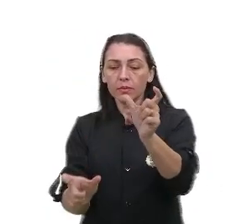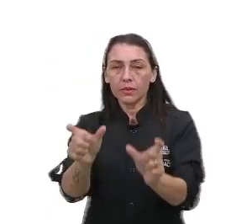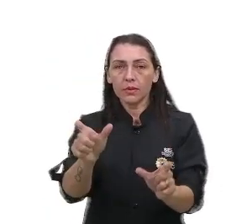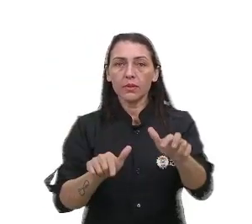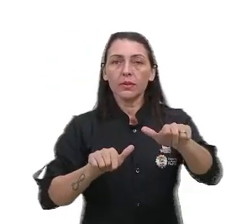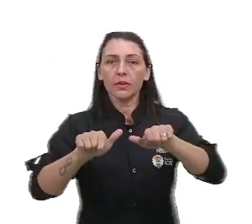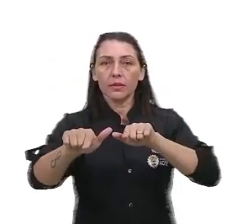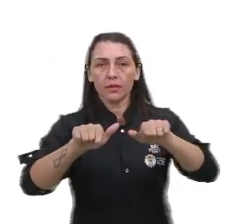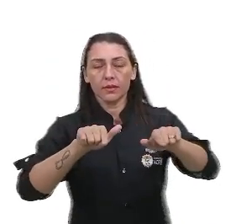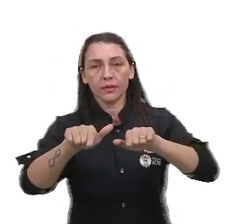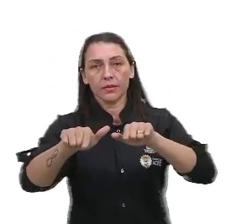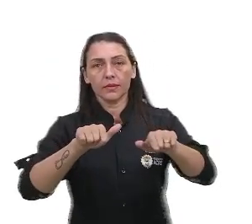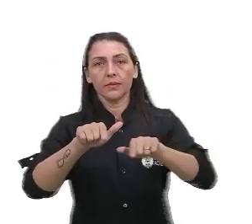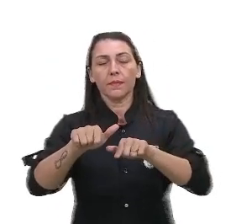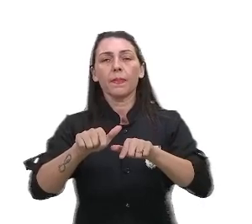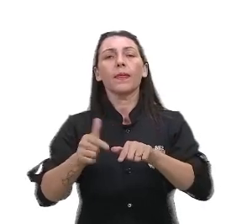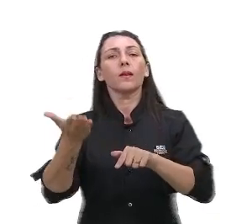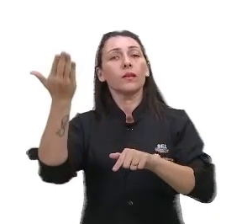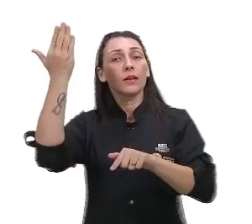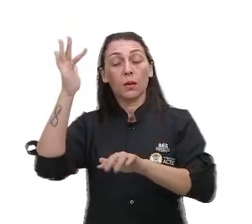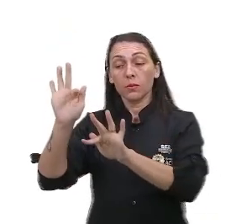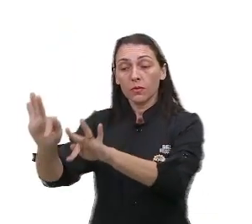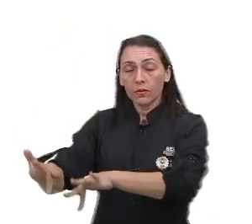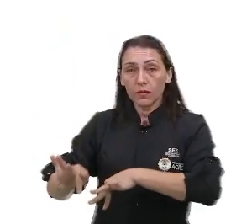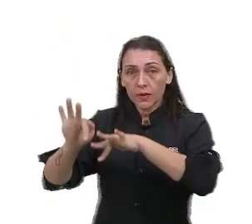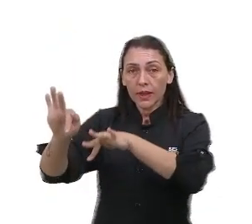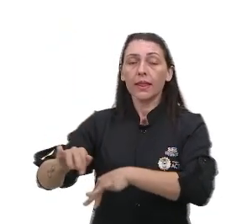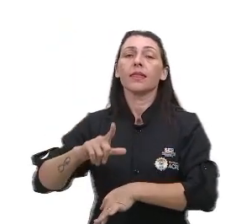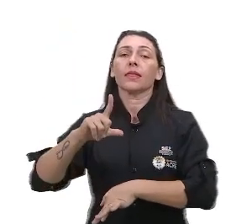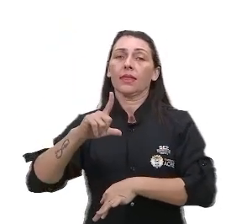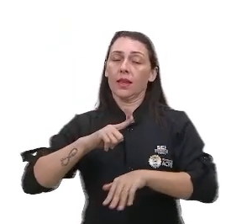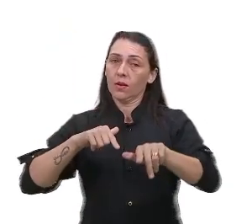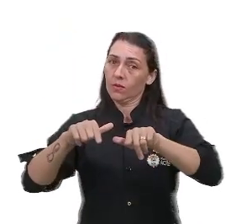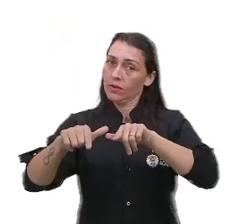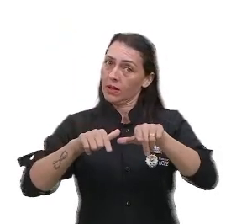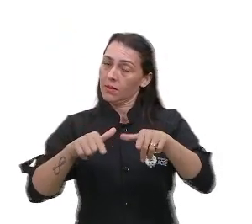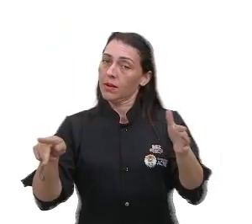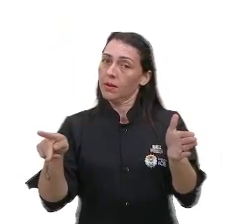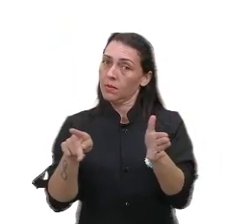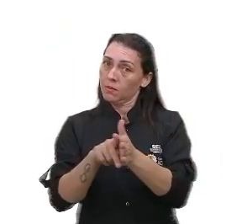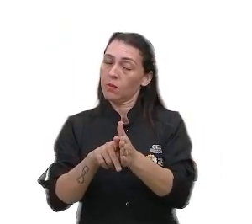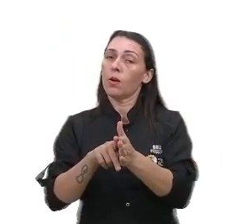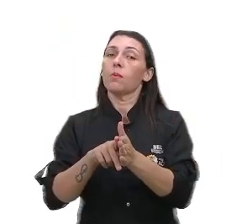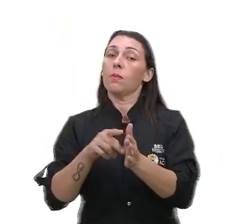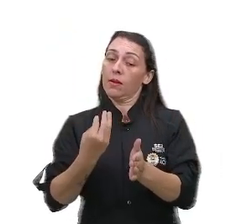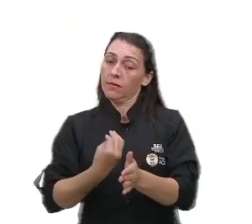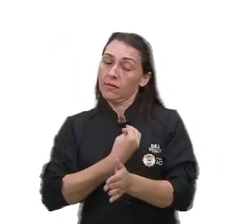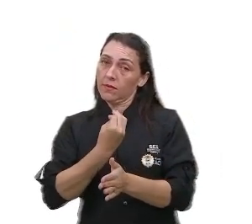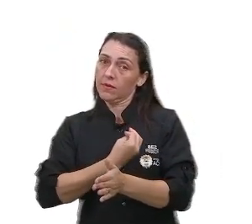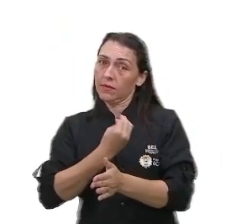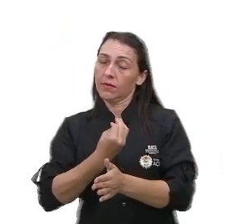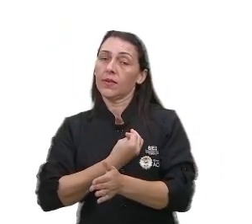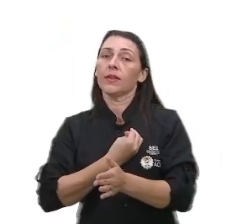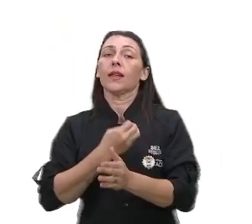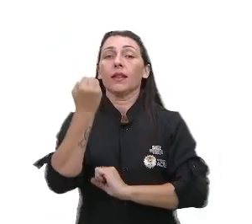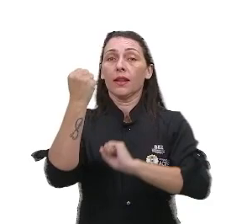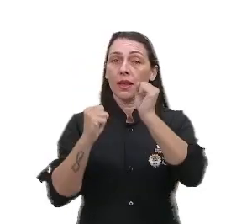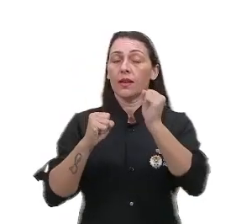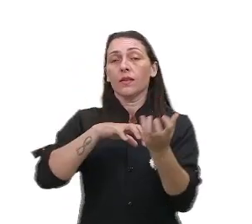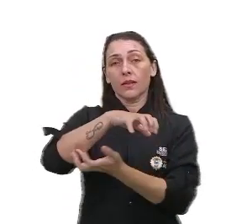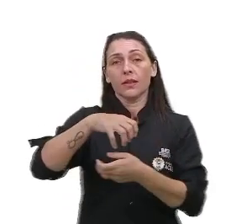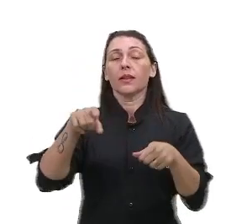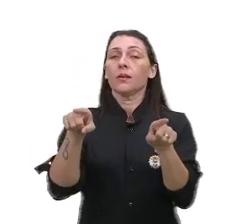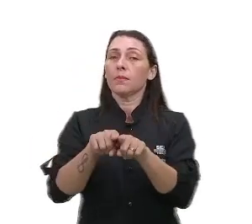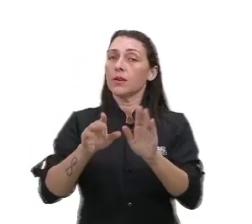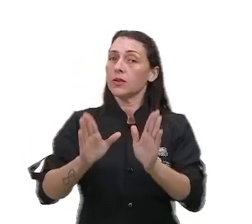trabalhadores. Se na época do feudalismo a gente tem um trabalho voltado para a subsistência, durante a Revolução Industrial a gente